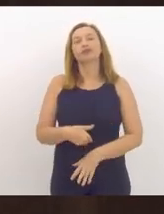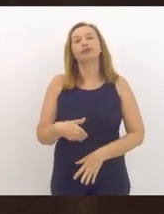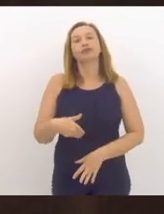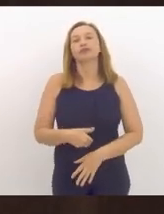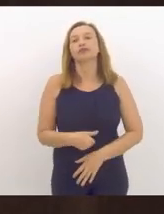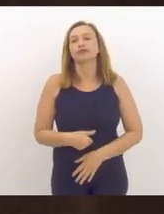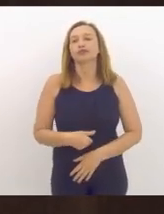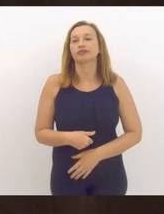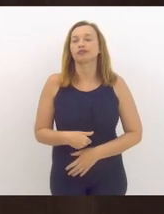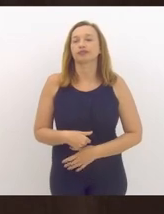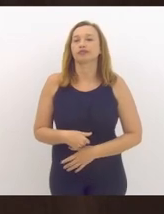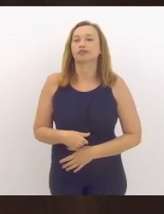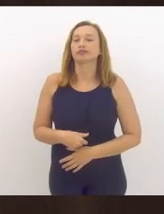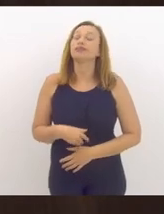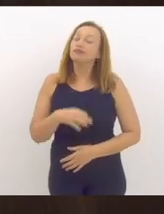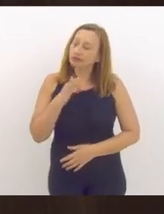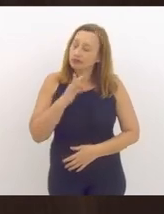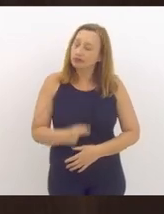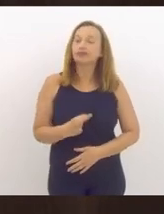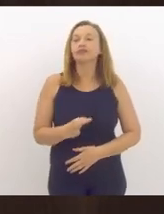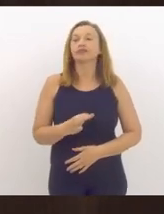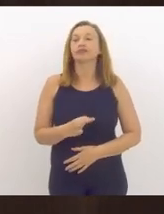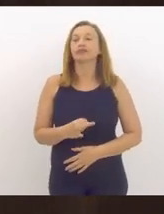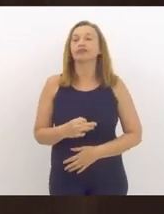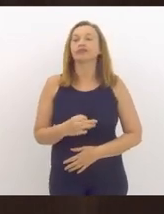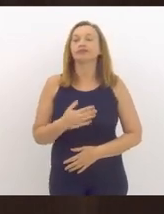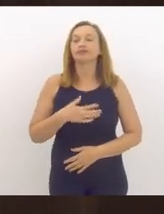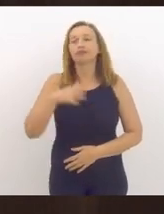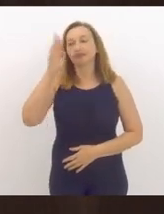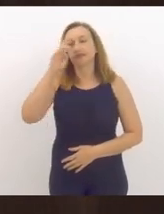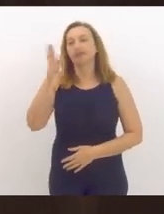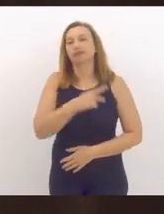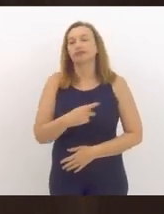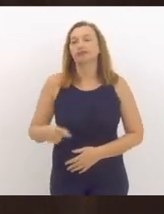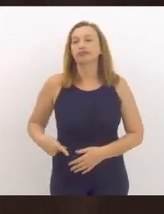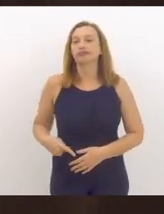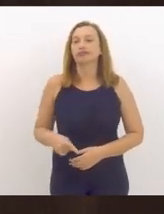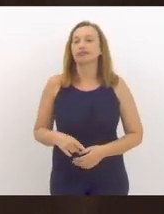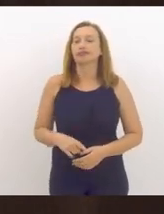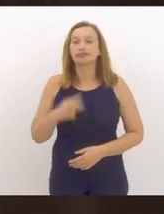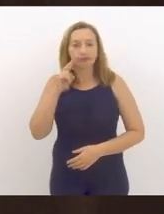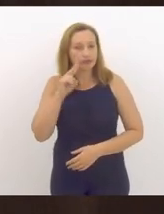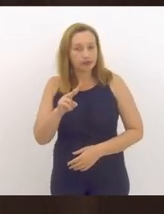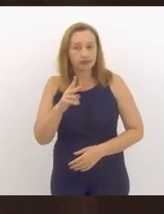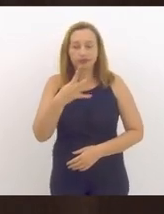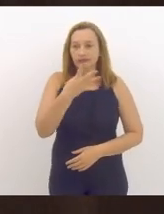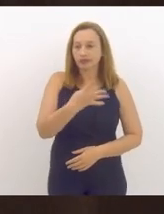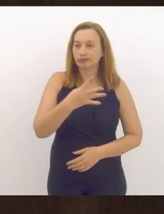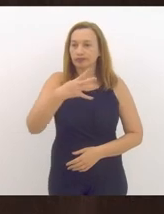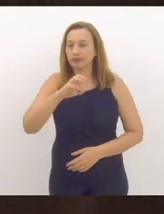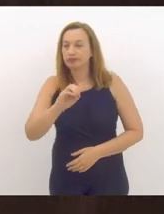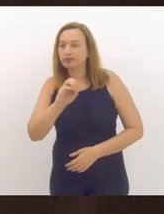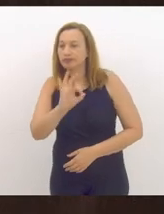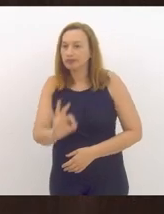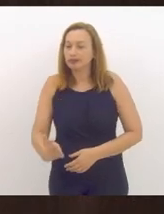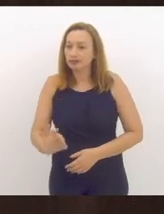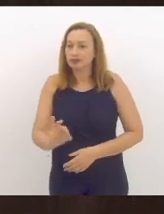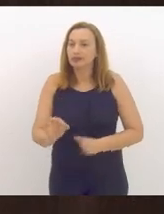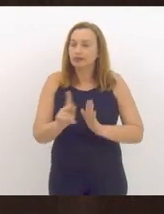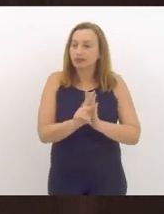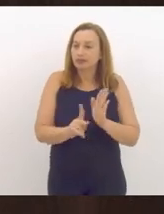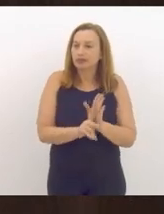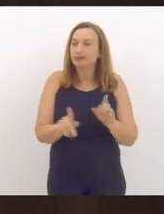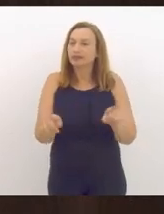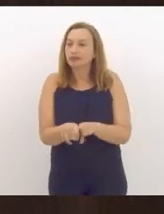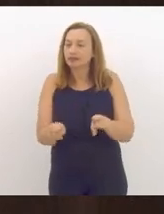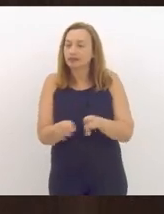maneira muito concreta. E, para mim, senhor presidente, ver que 40% dos projetos também